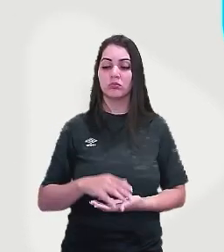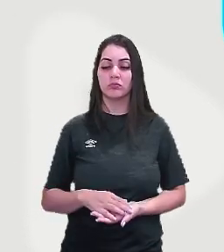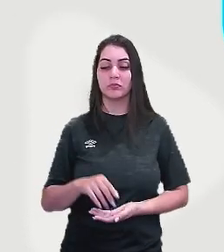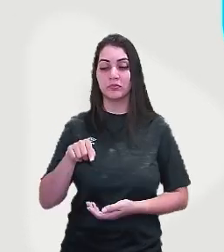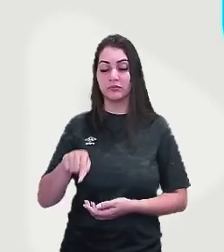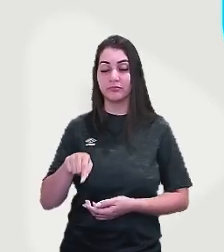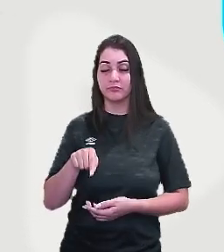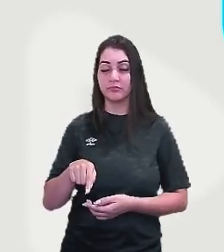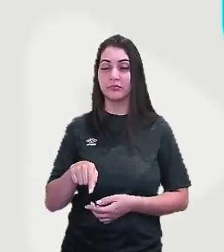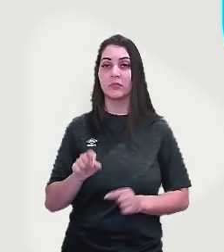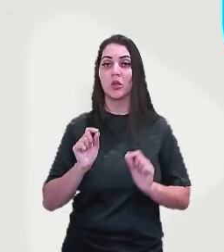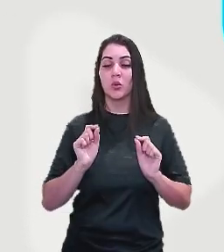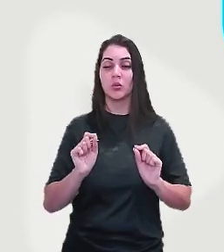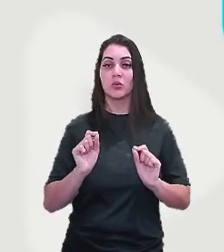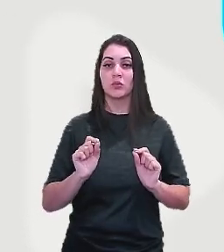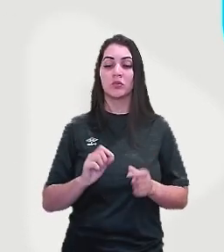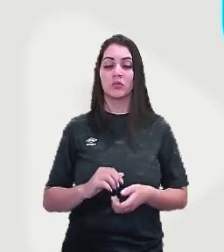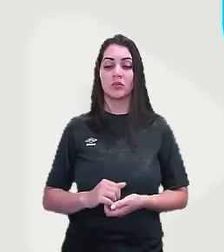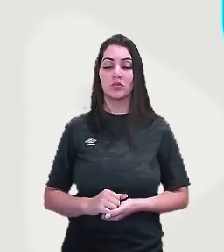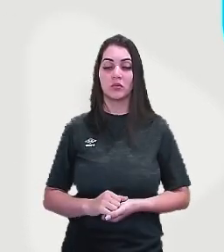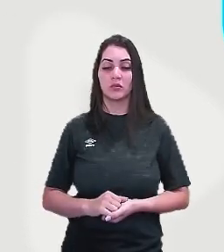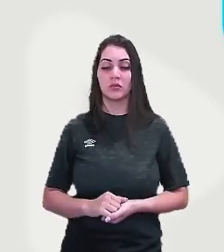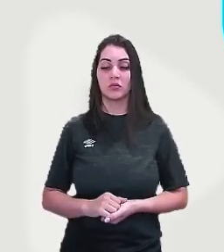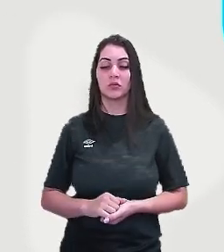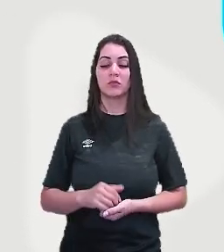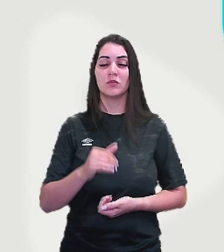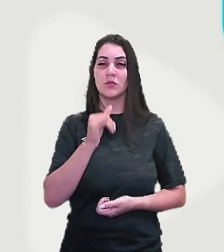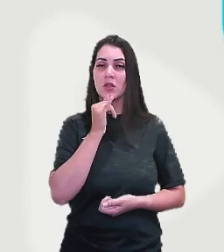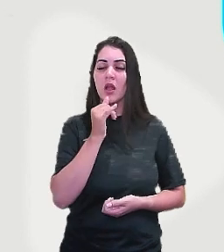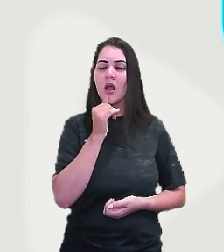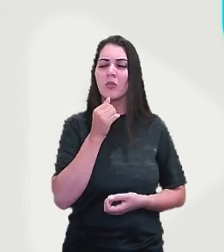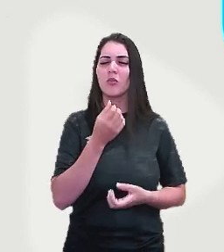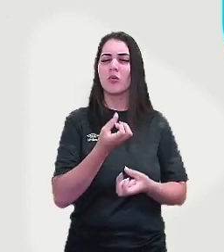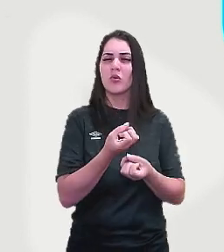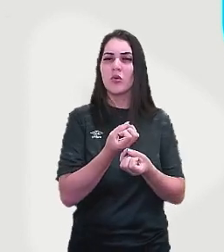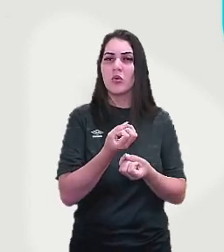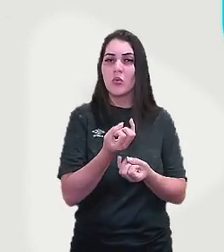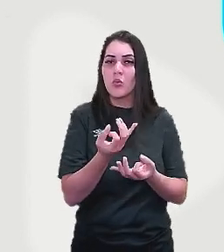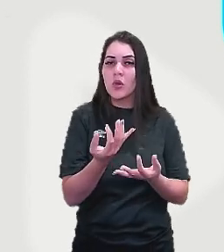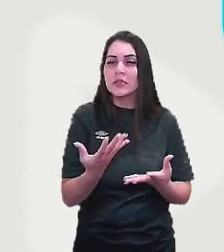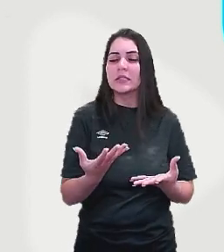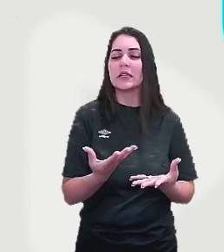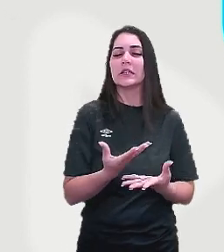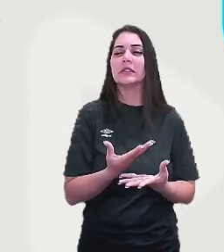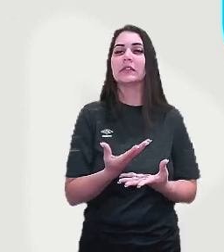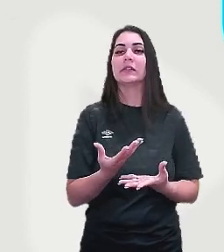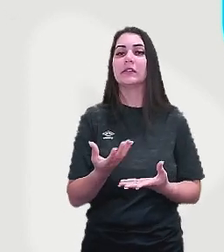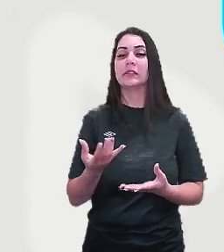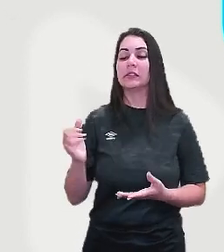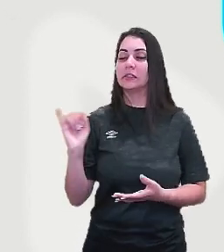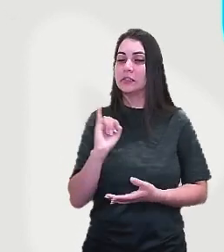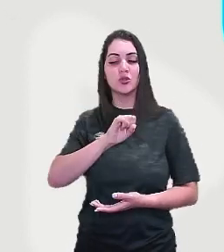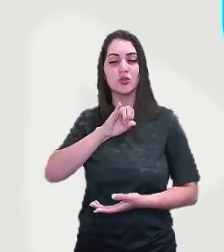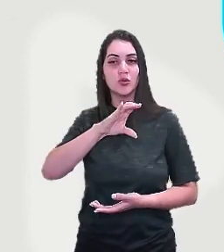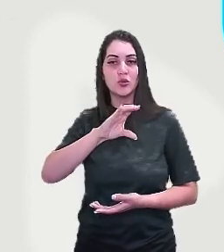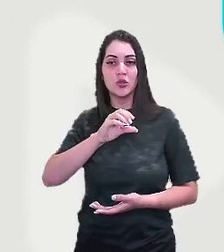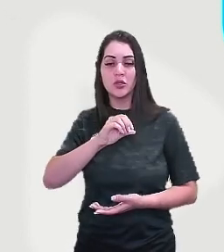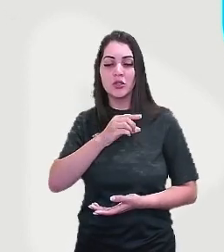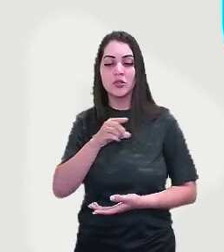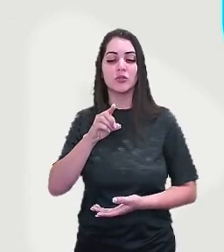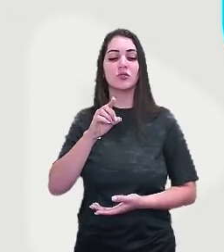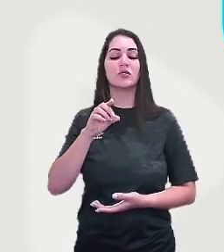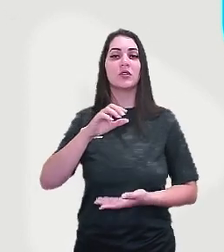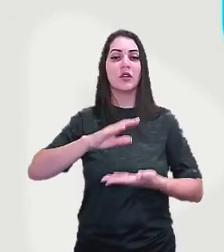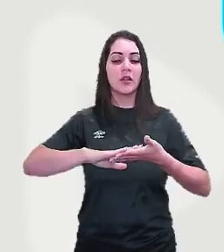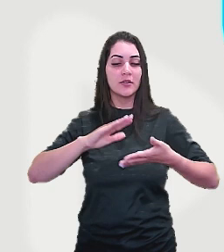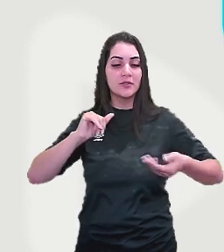Desta maneira, levas de italianos, alemãos, suíços, poloneses, espanhóis e árabes vieram ao